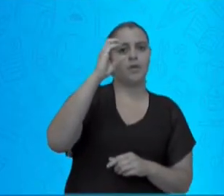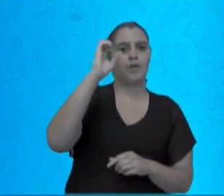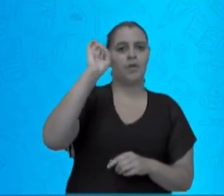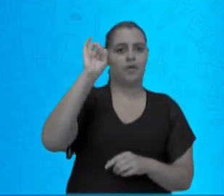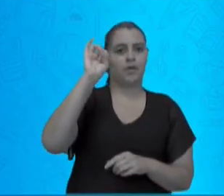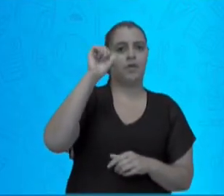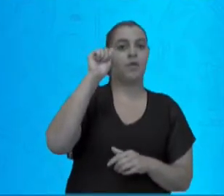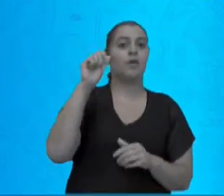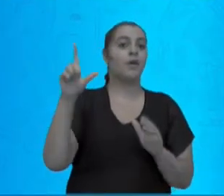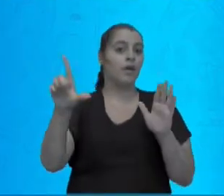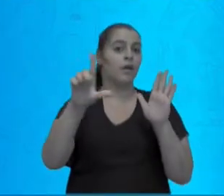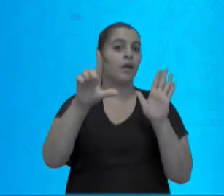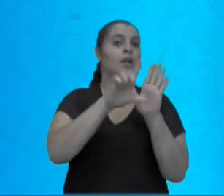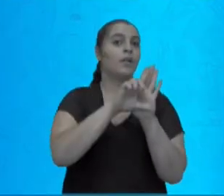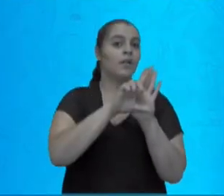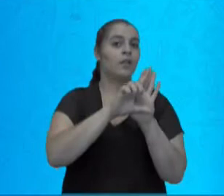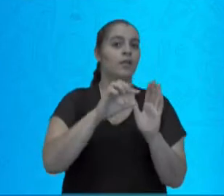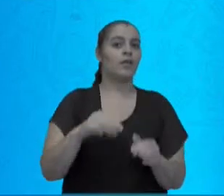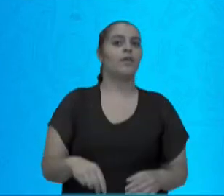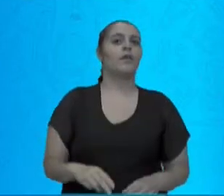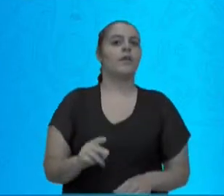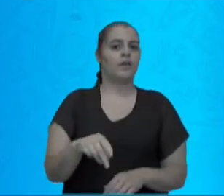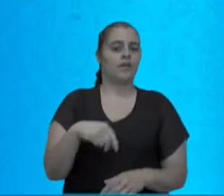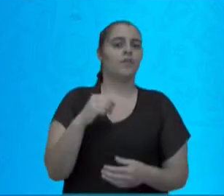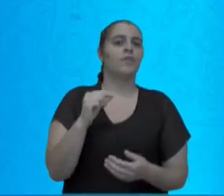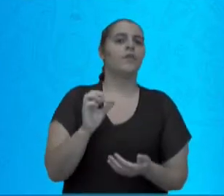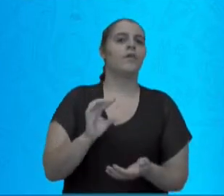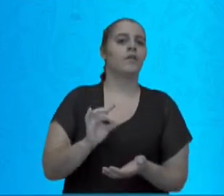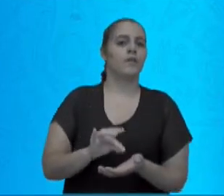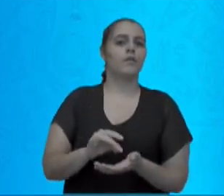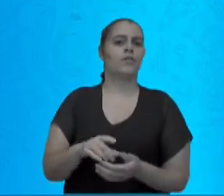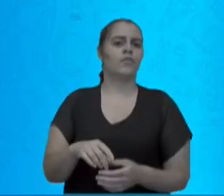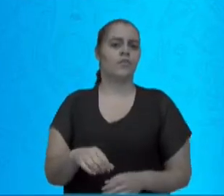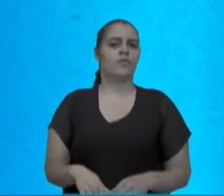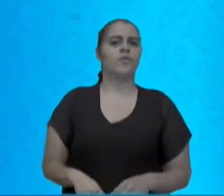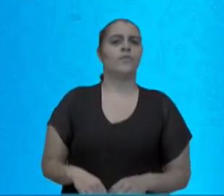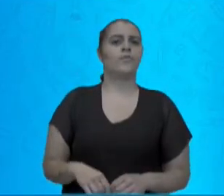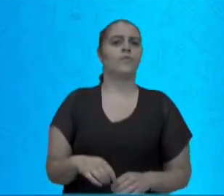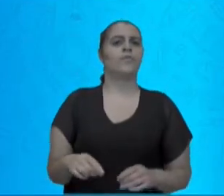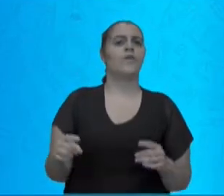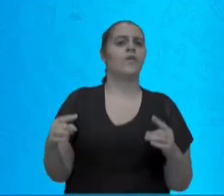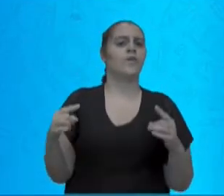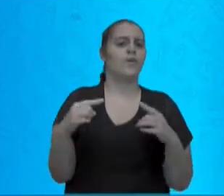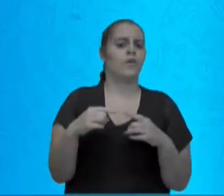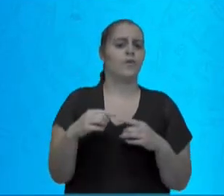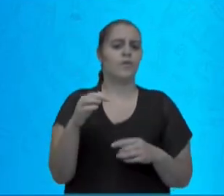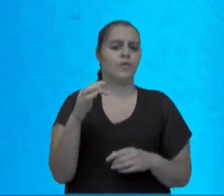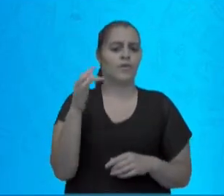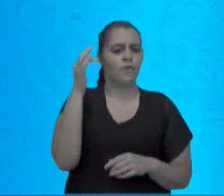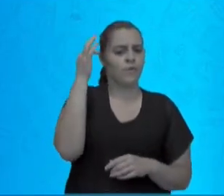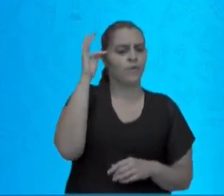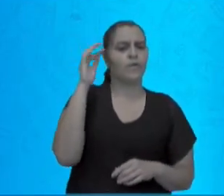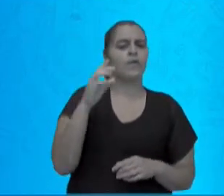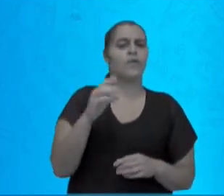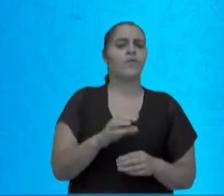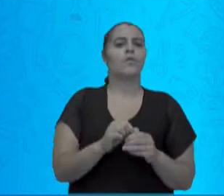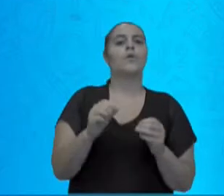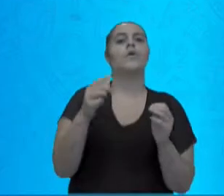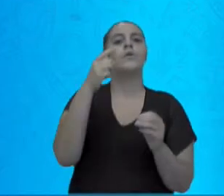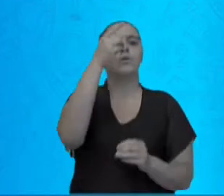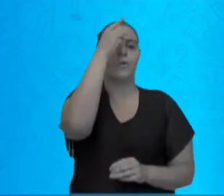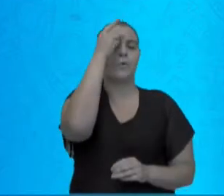dão legitimidade ao Estado. De acordo com o filósofo, todo homem nasce